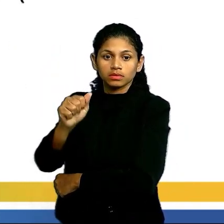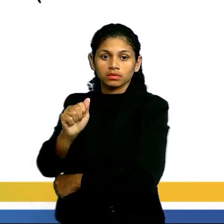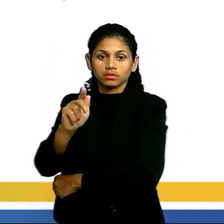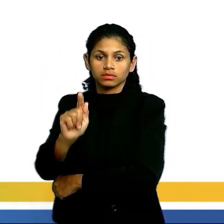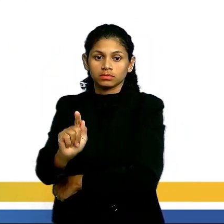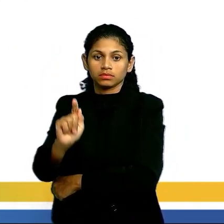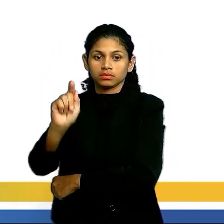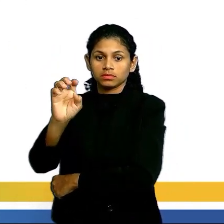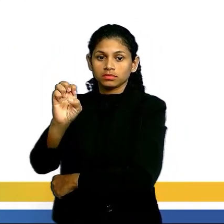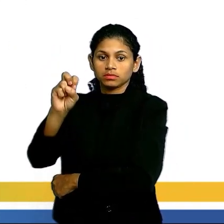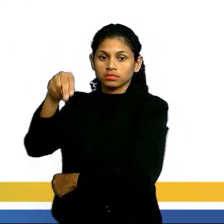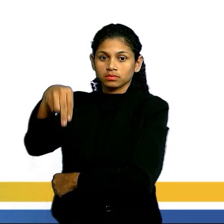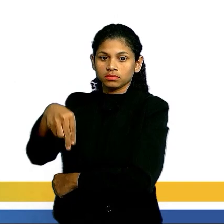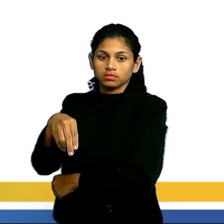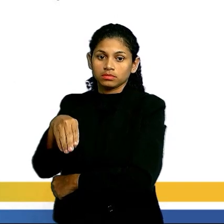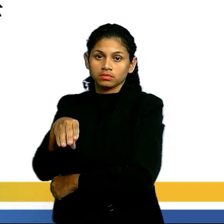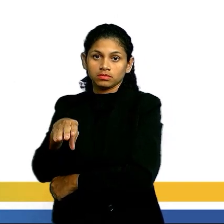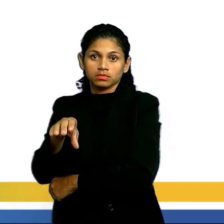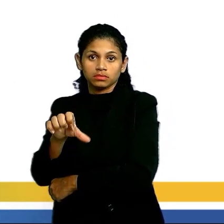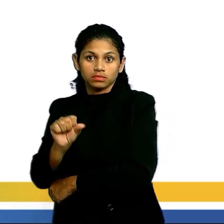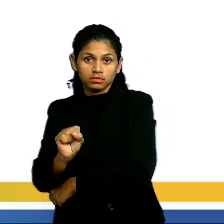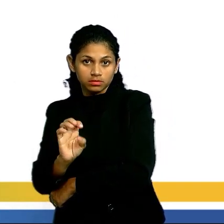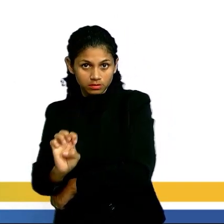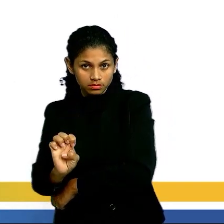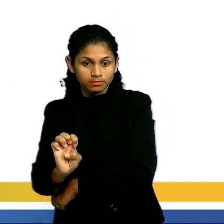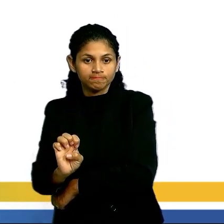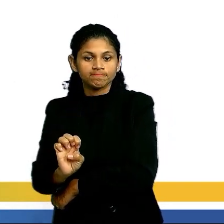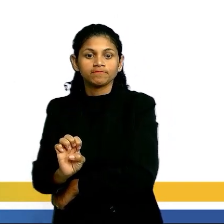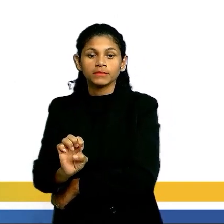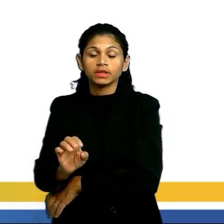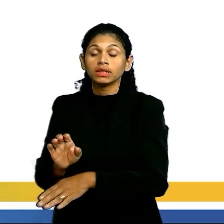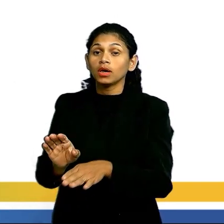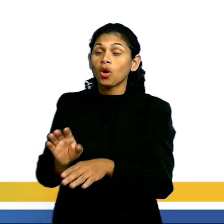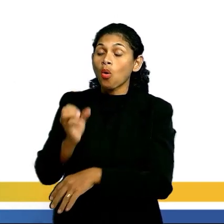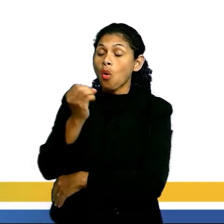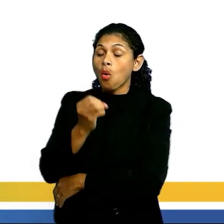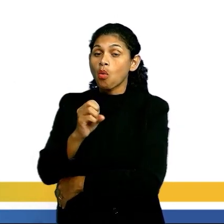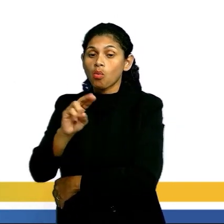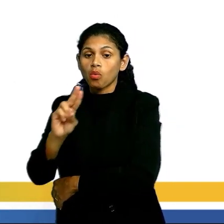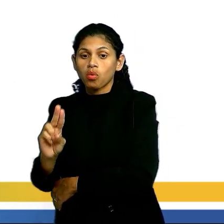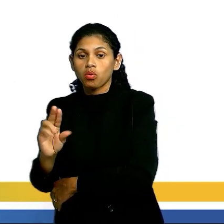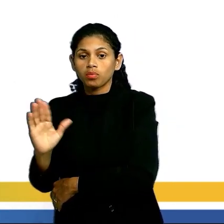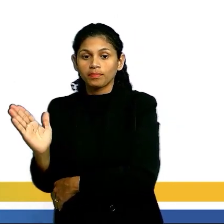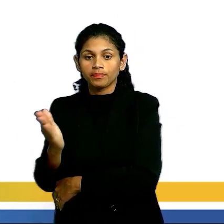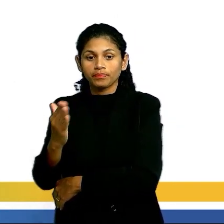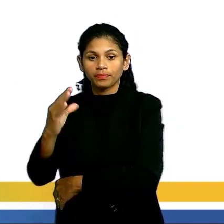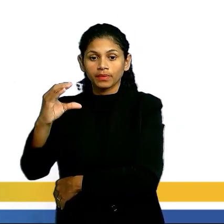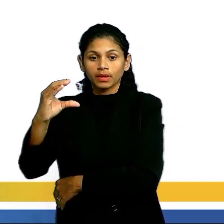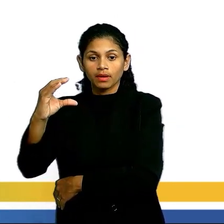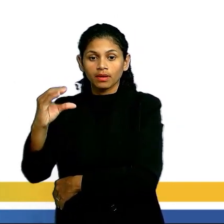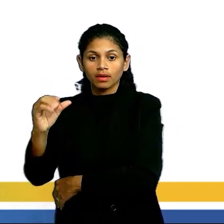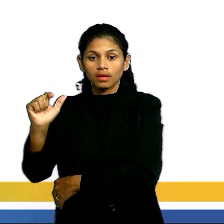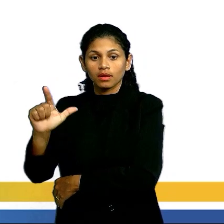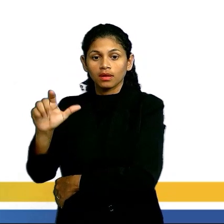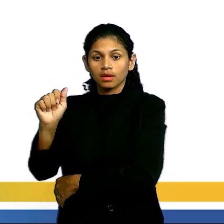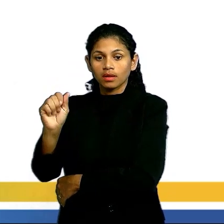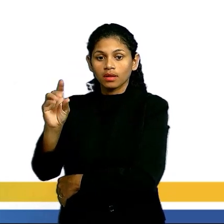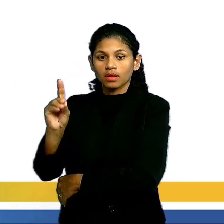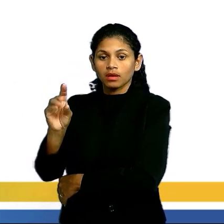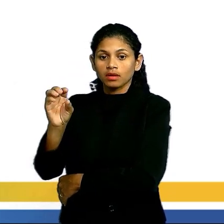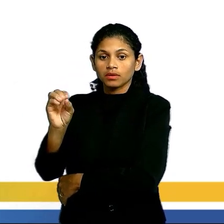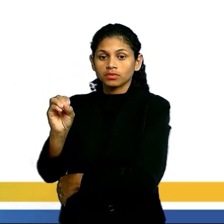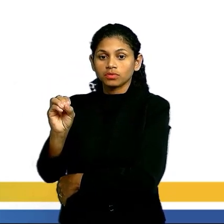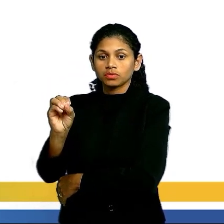e cladogênese, tá certo? Nesse caso aqui, ó, a gente, como viu essa aula, a gente já vai passar por cima.